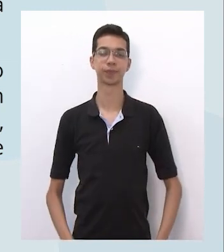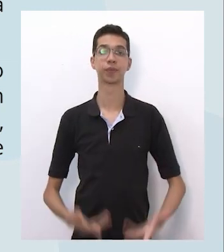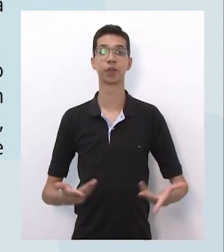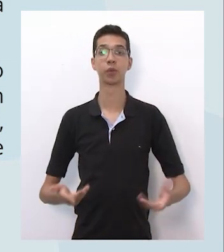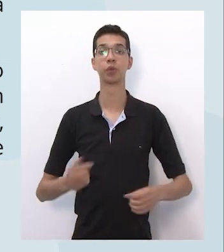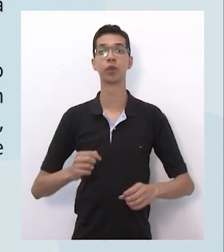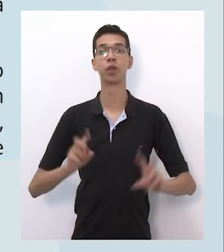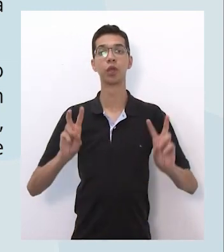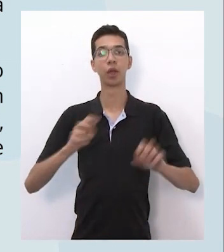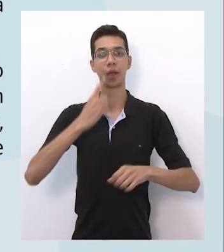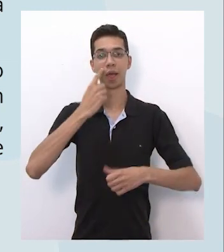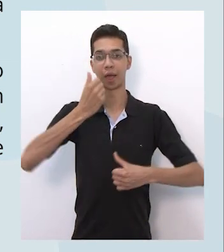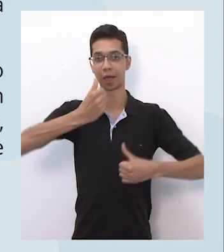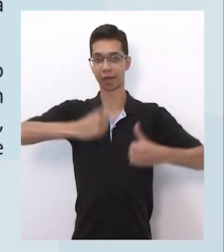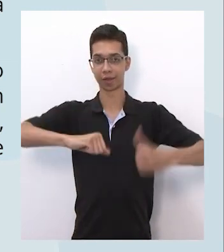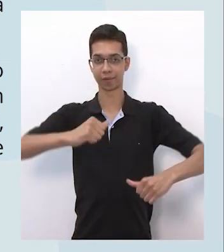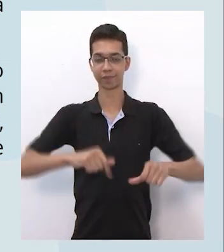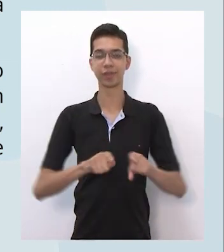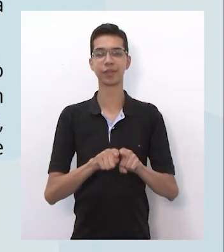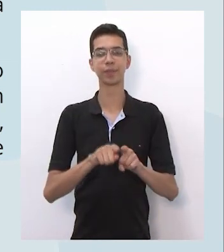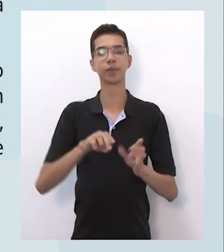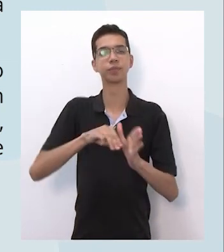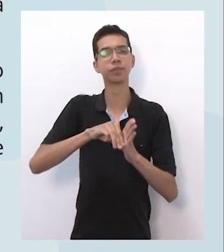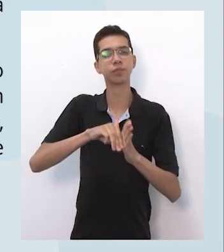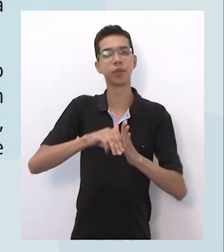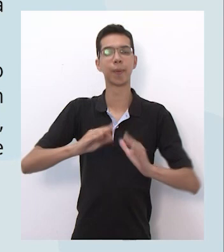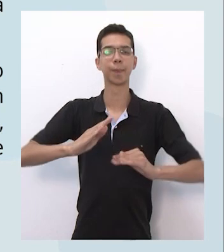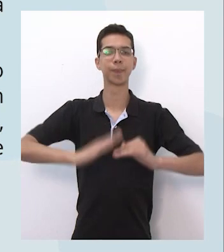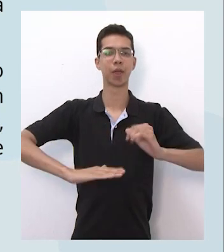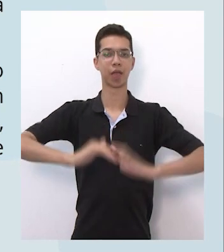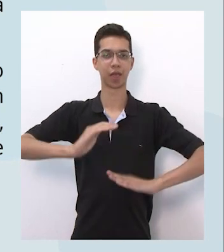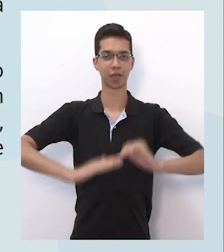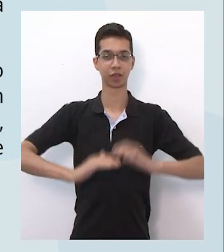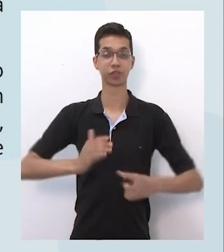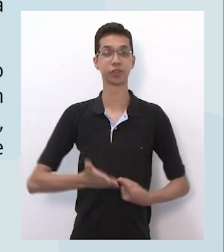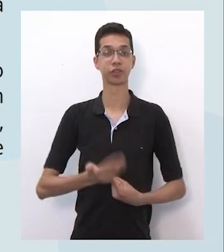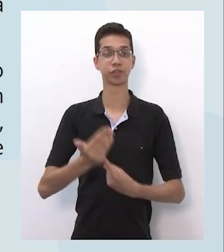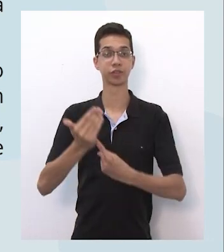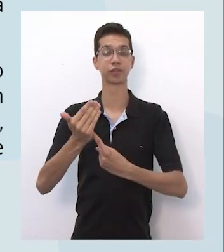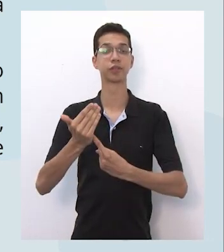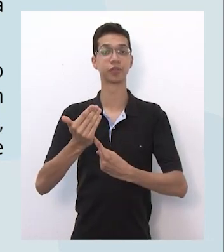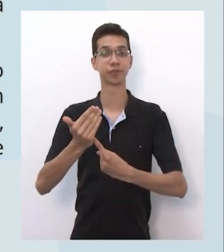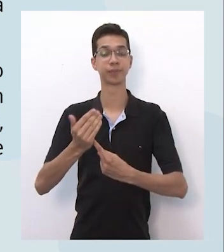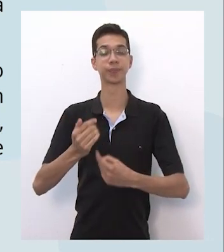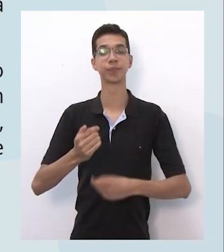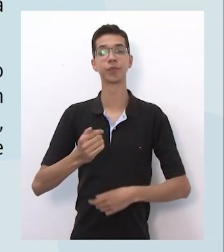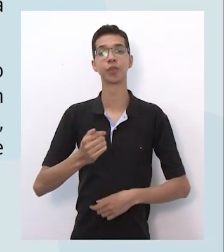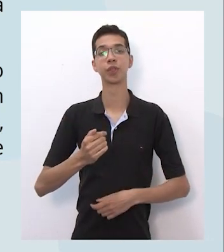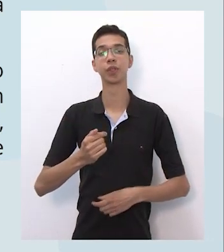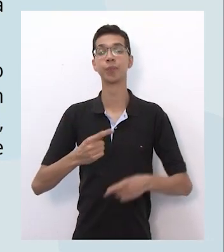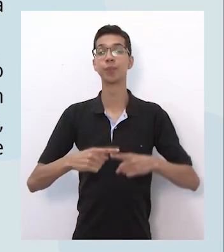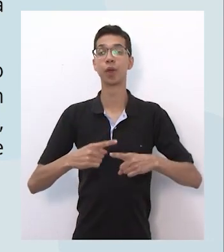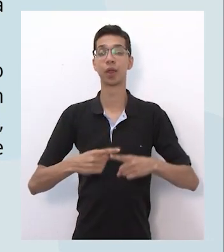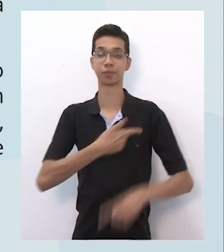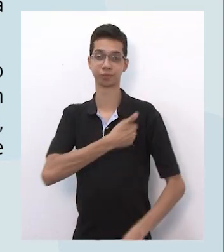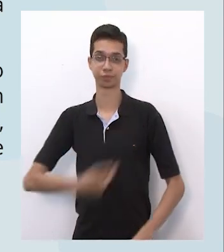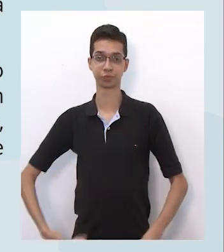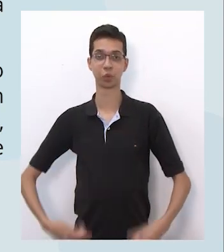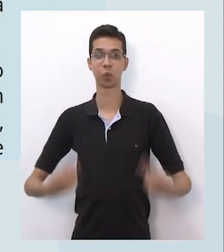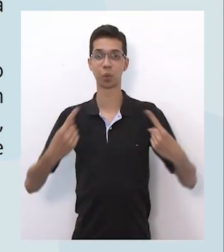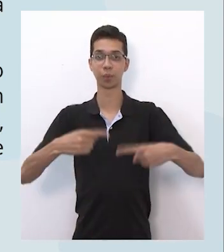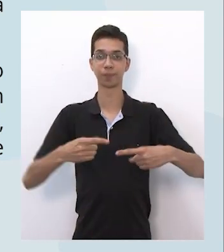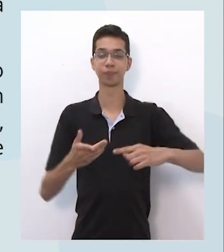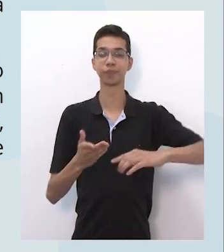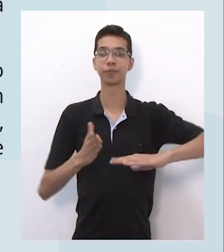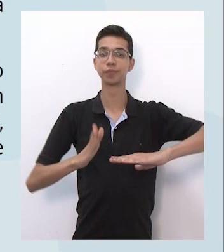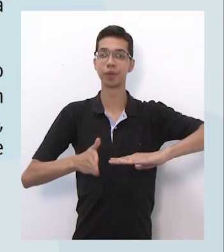e essa disponibilização de métodos, práticas e tecnologias para atender os desafios da nossa educação pública contemporânea.